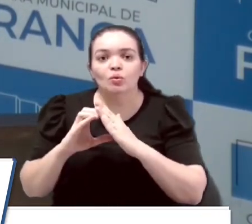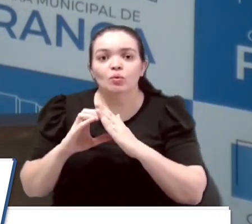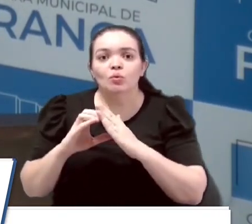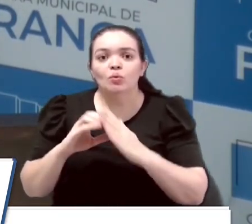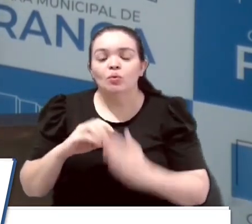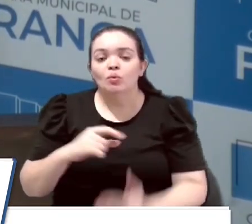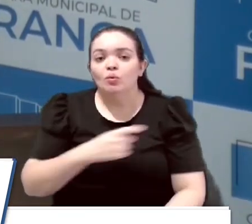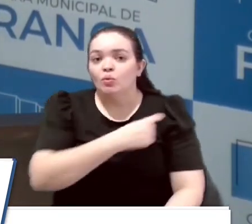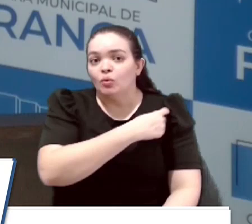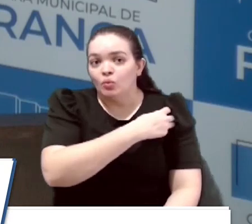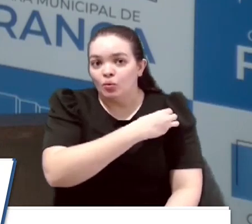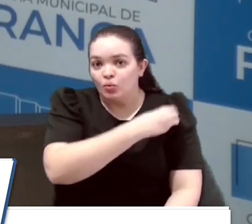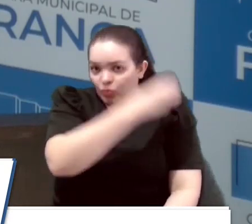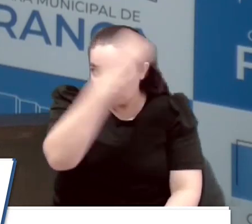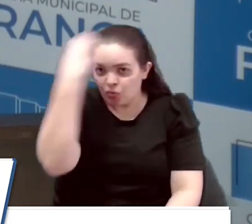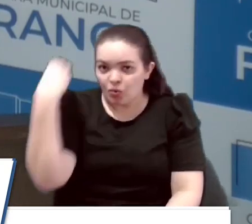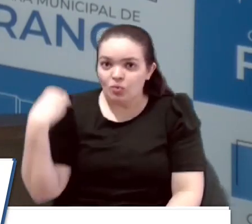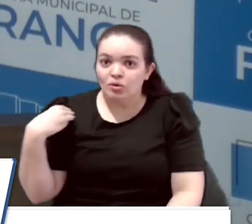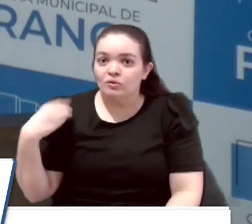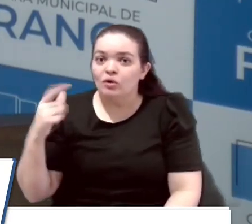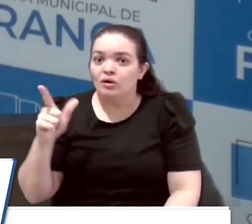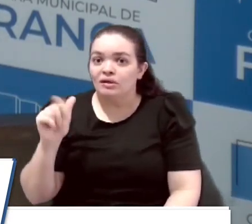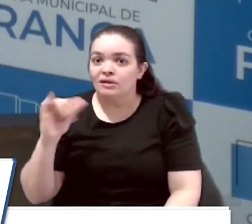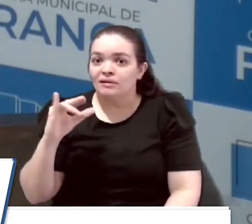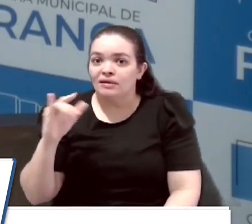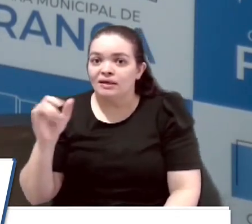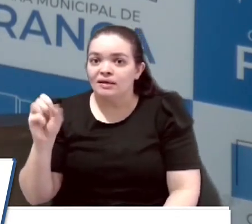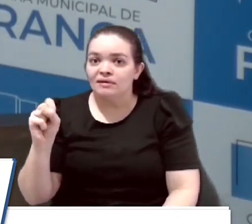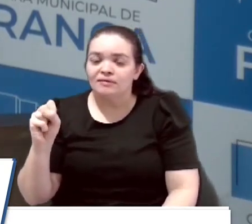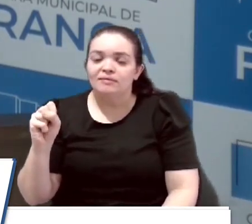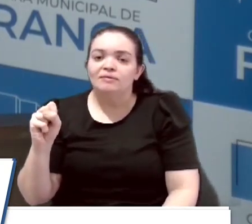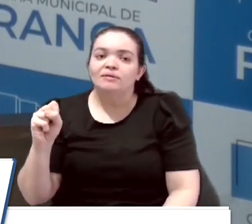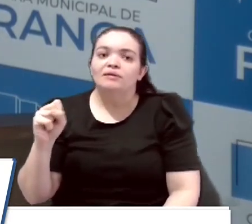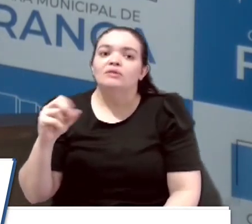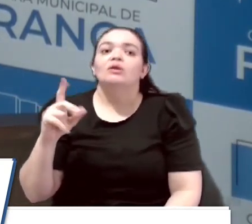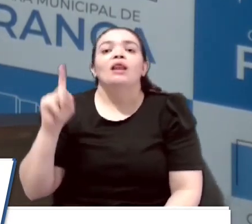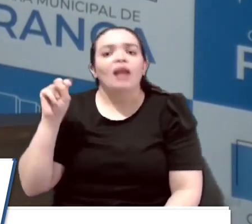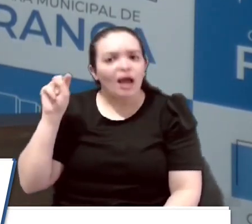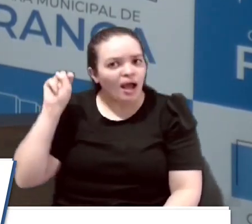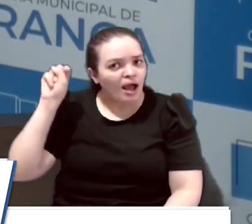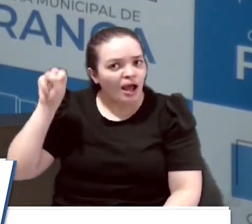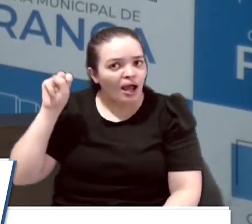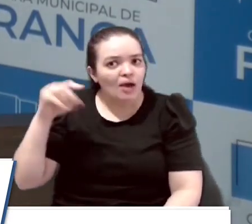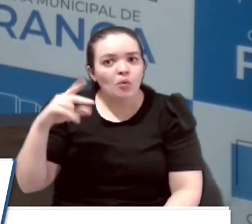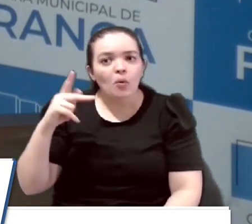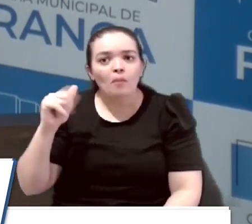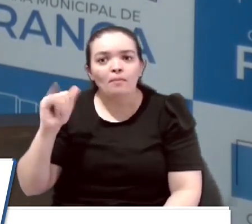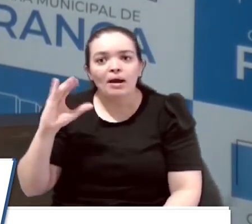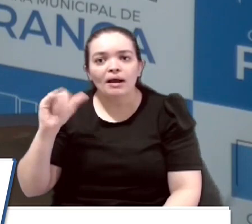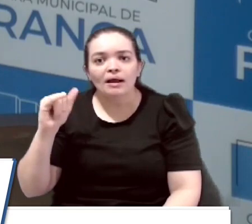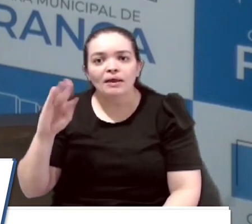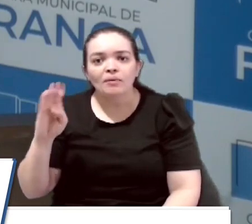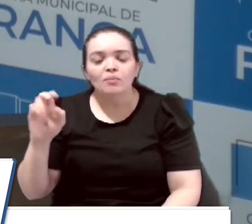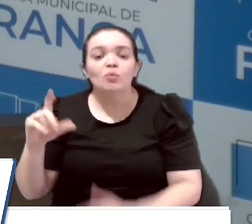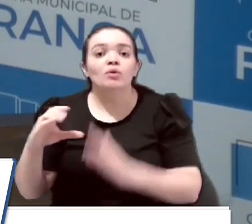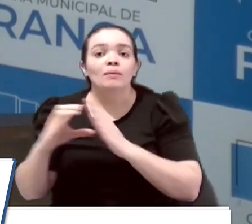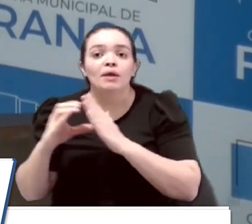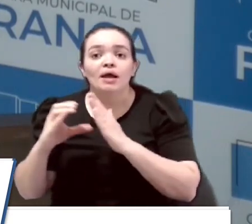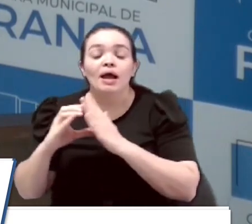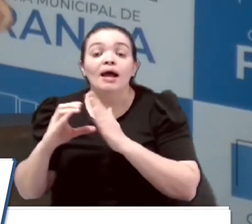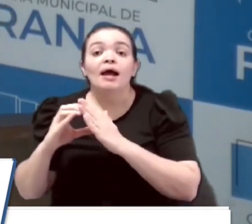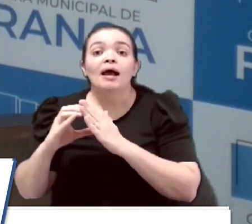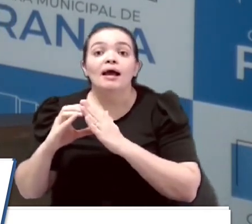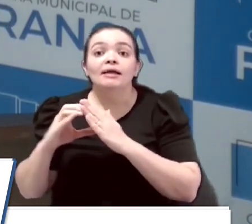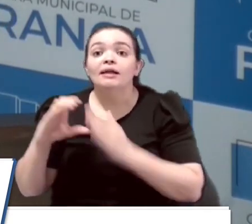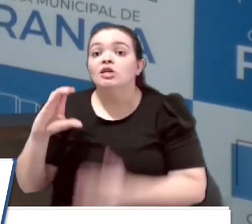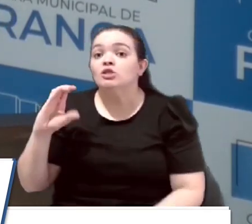Graças, que é lá na Pacaembu. Aí nós conseguimos a creche do Copacabana. Então